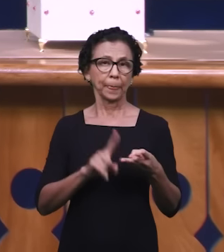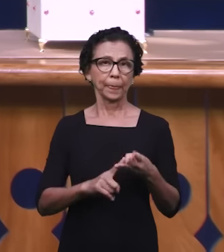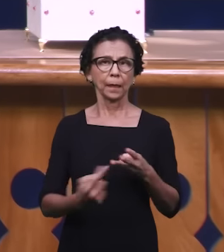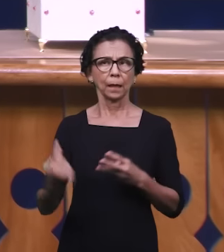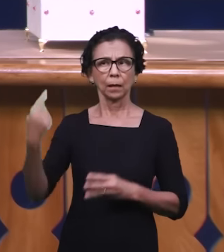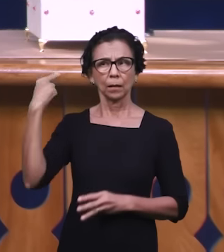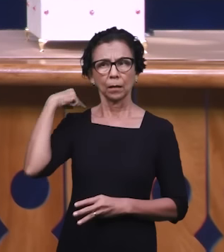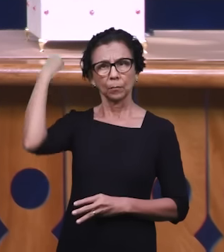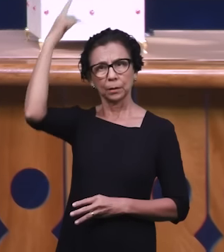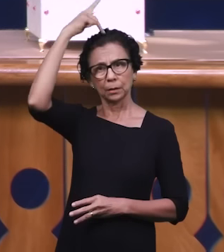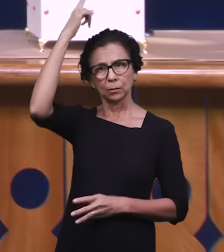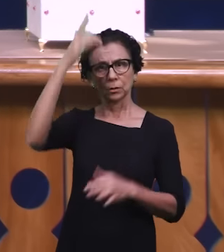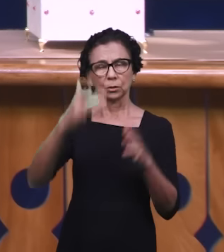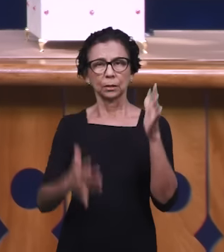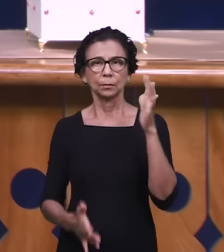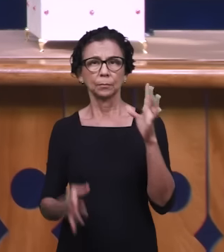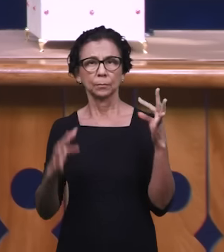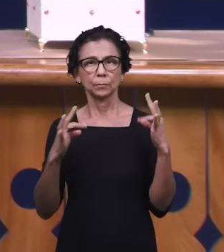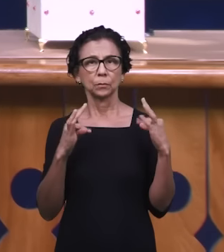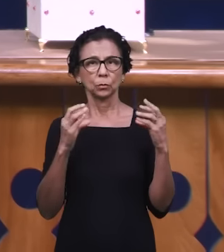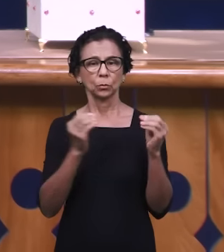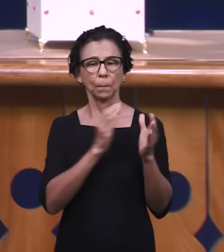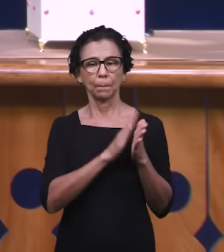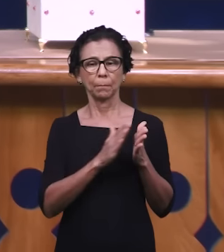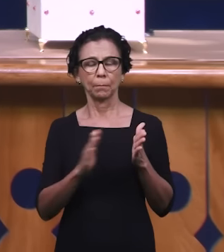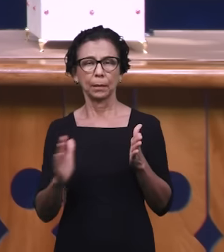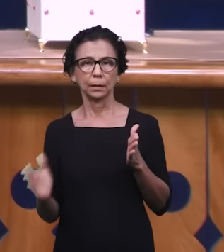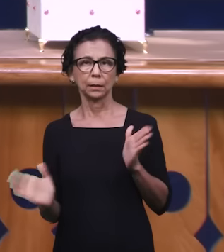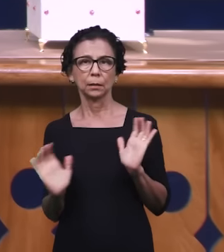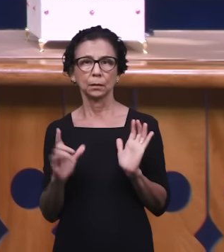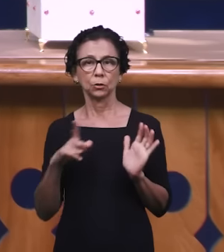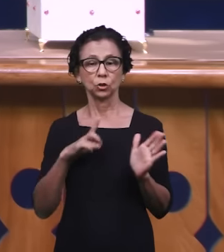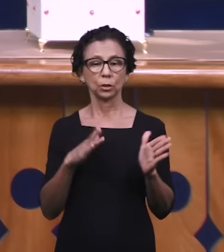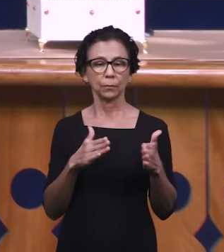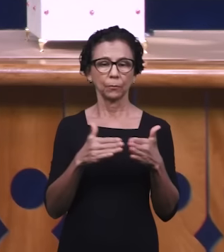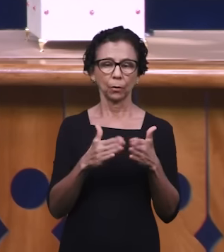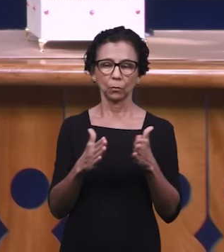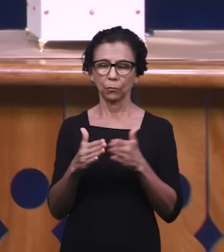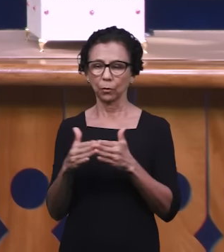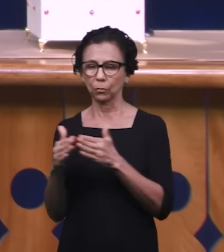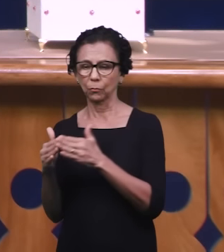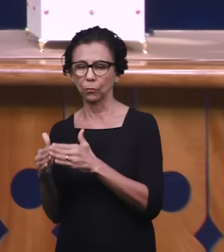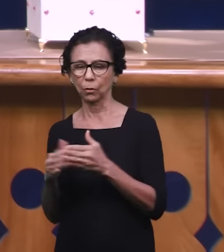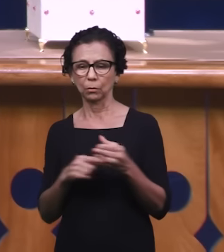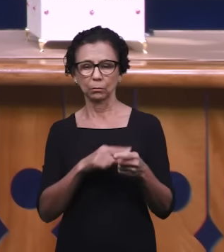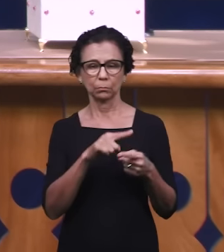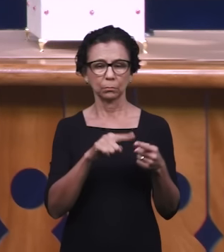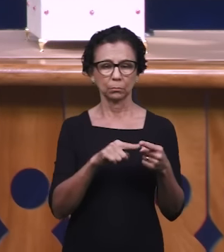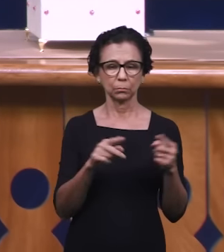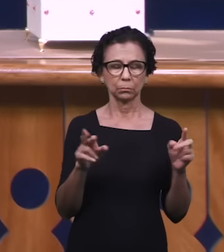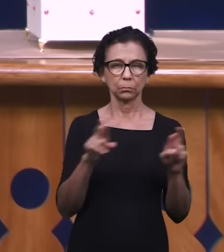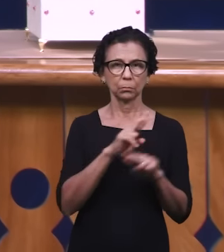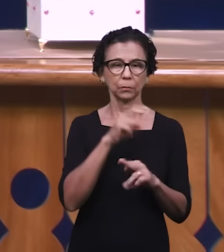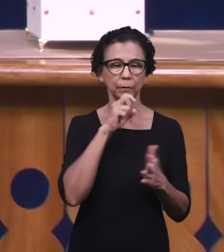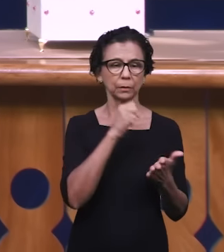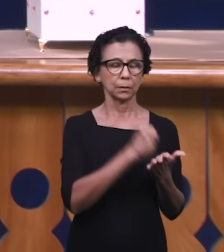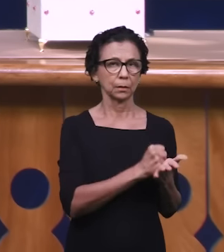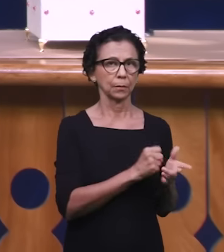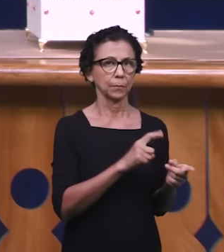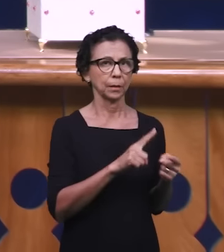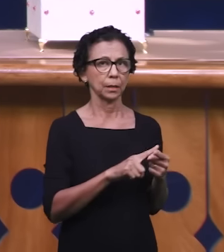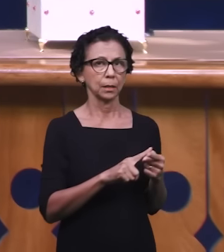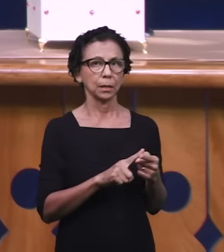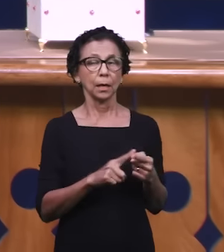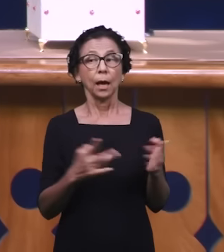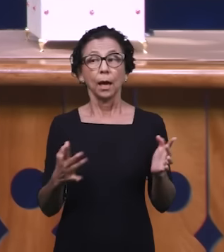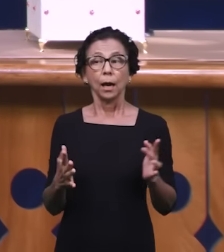essas dispensações havia uma ênfase. A primeira ênfase relativa ao Velho Testamento era a vinda do Messias, era tudo